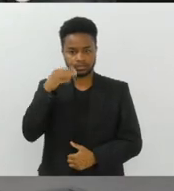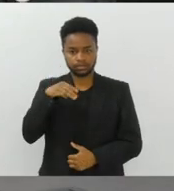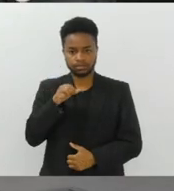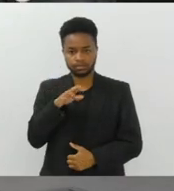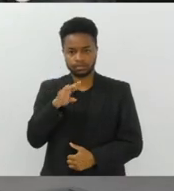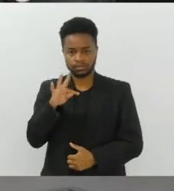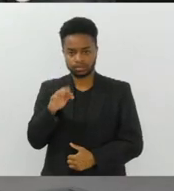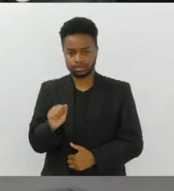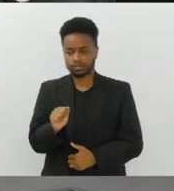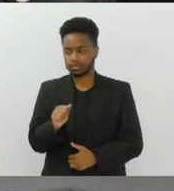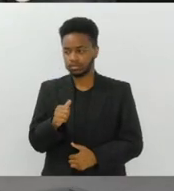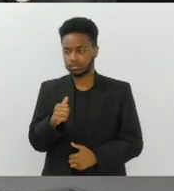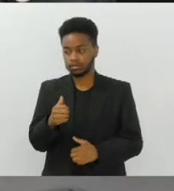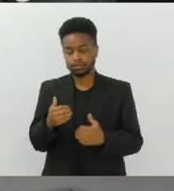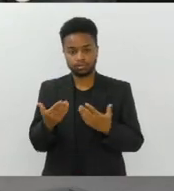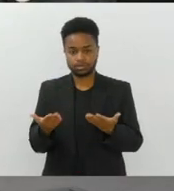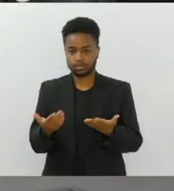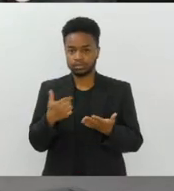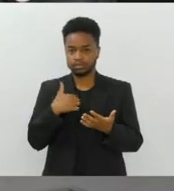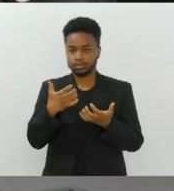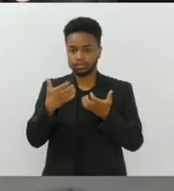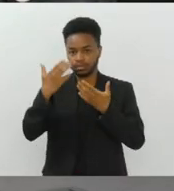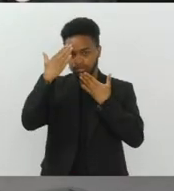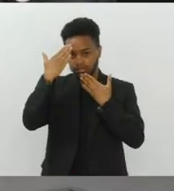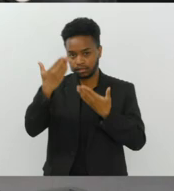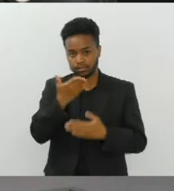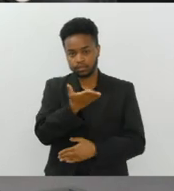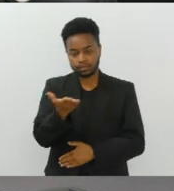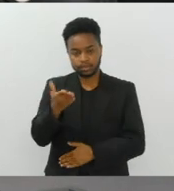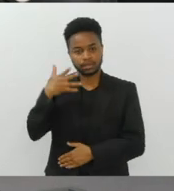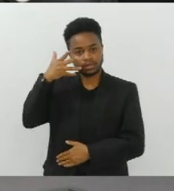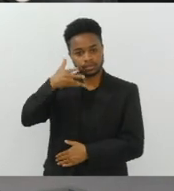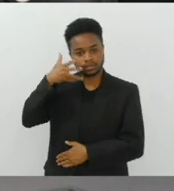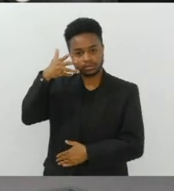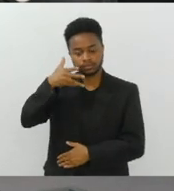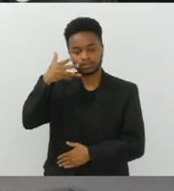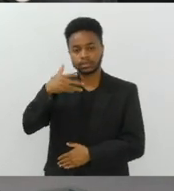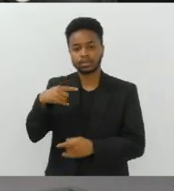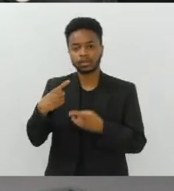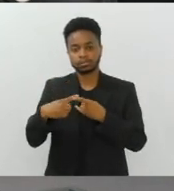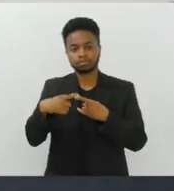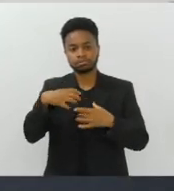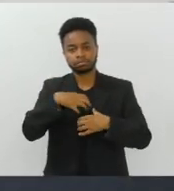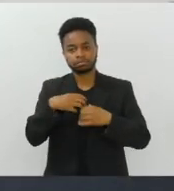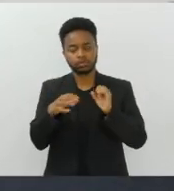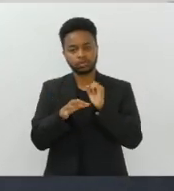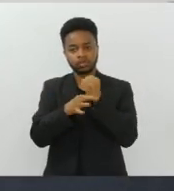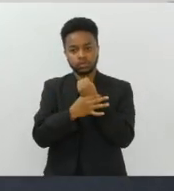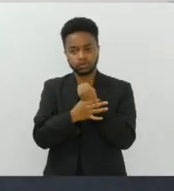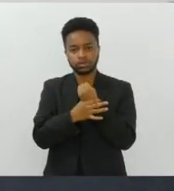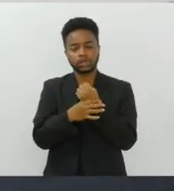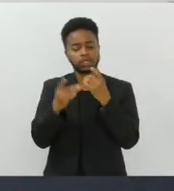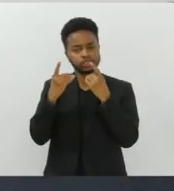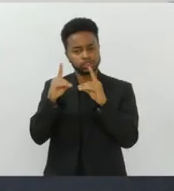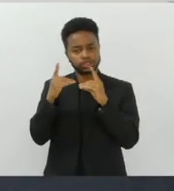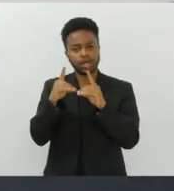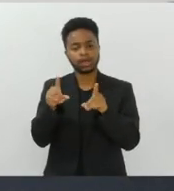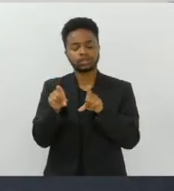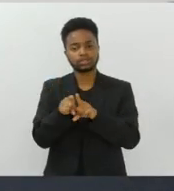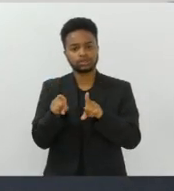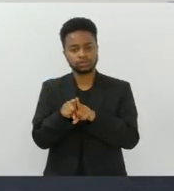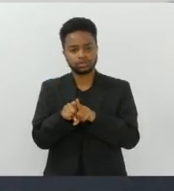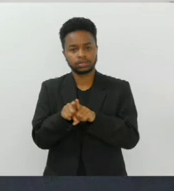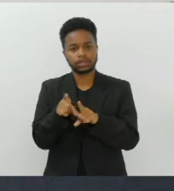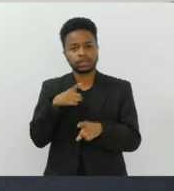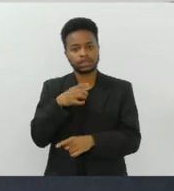Guilherme, agradecendo muitíssimo a sua belíssima explanação. É muito segura e muito didática e, por